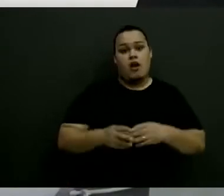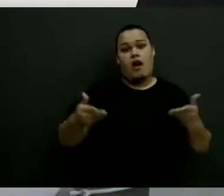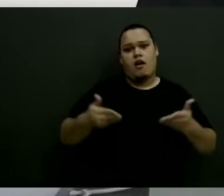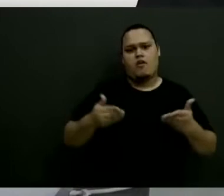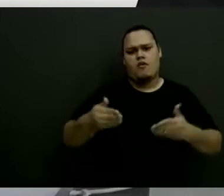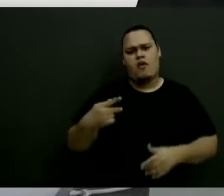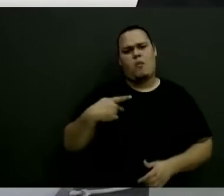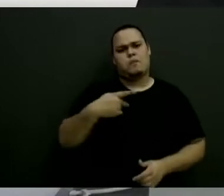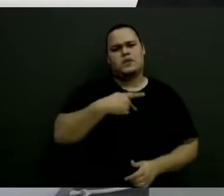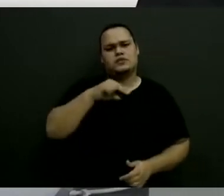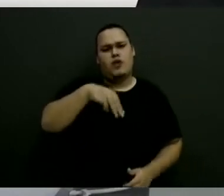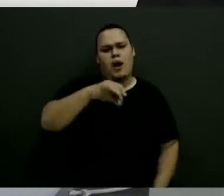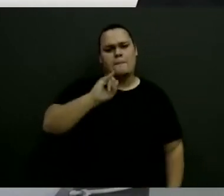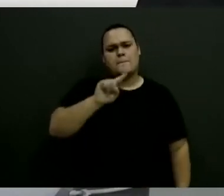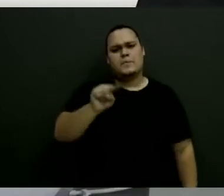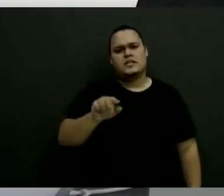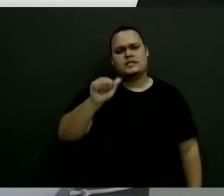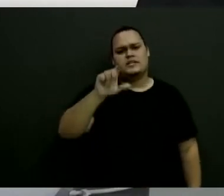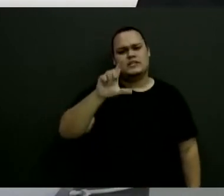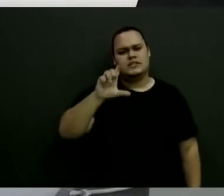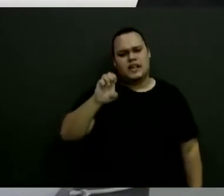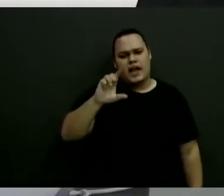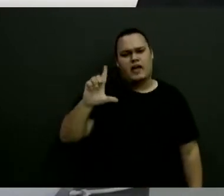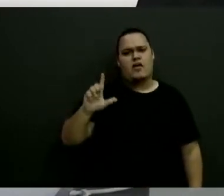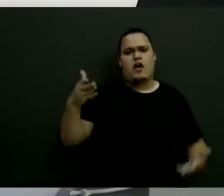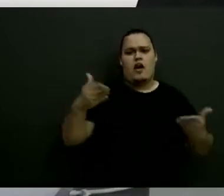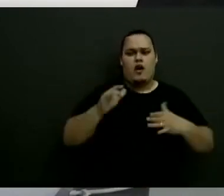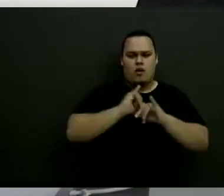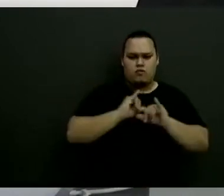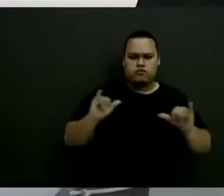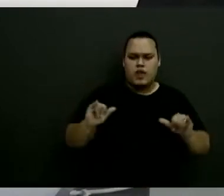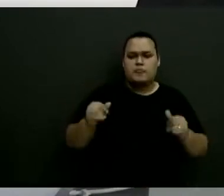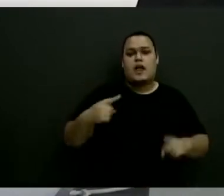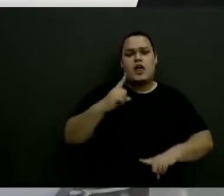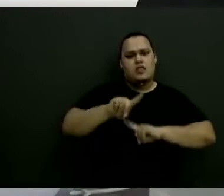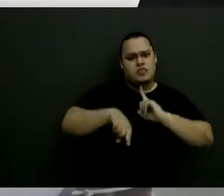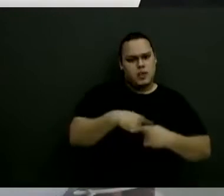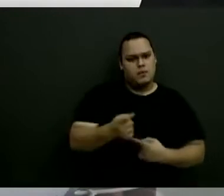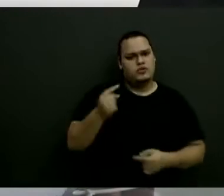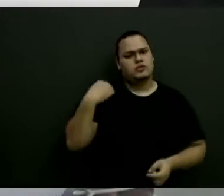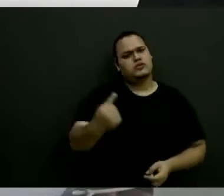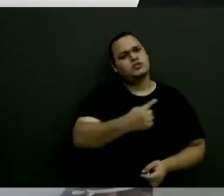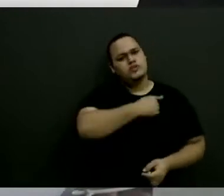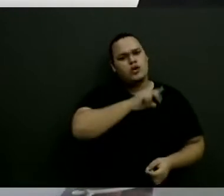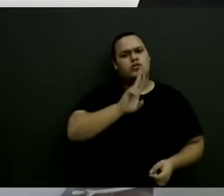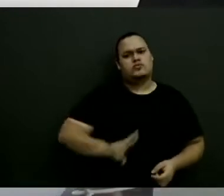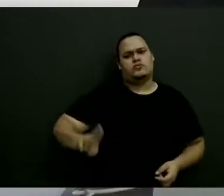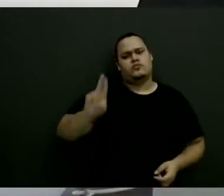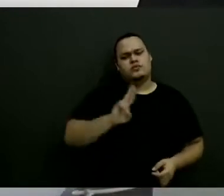que creio que a partir de esta pandemia, todos nós